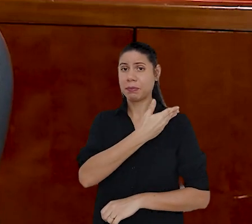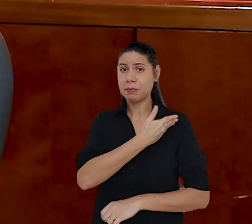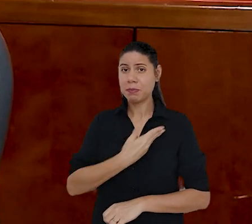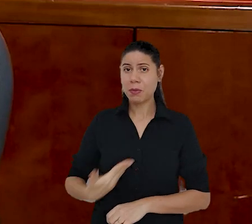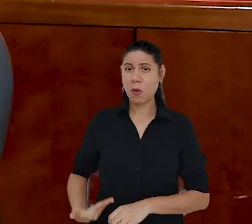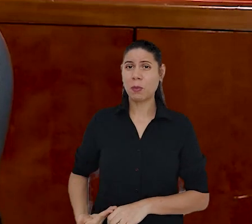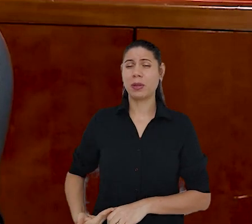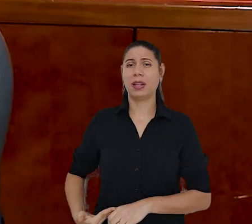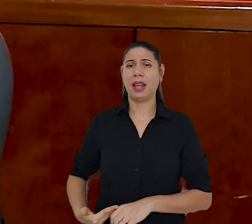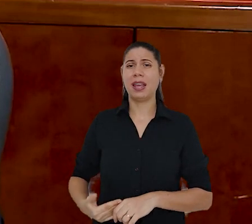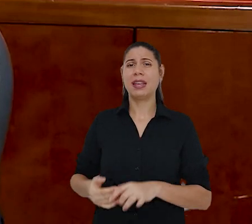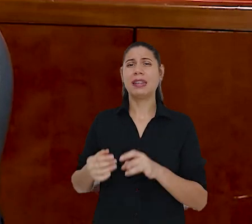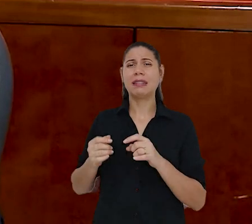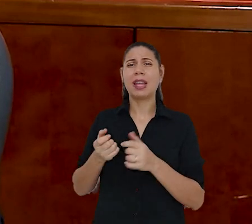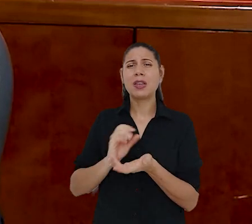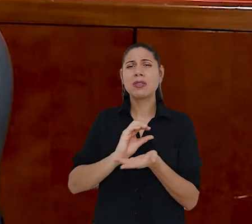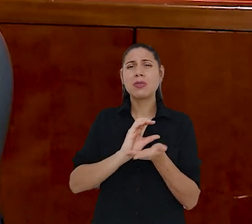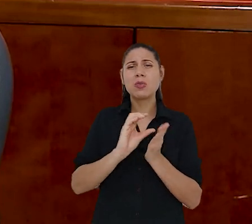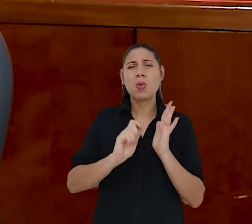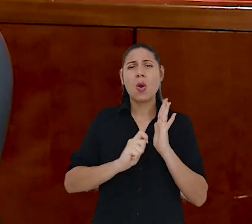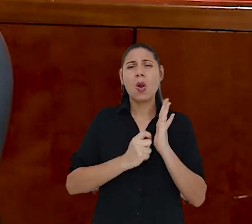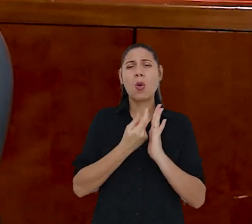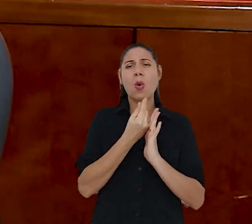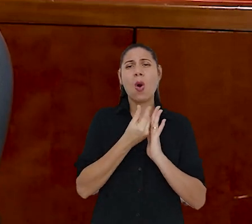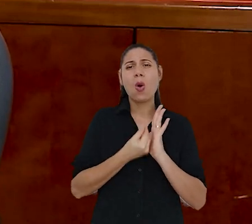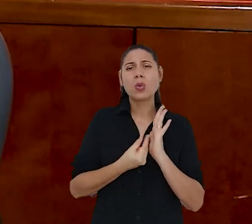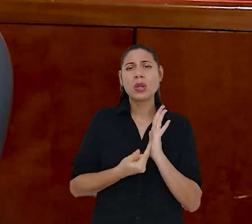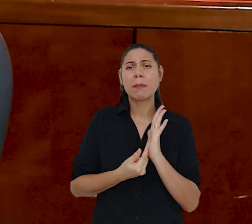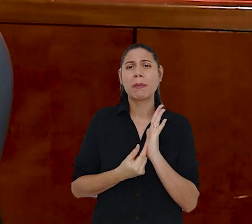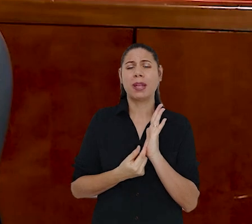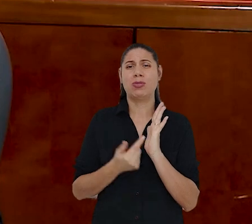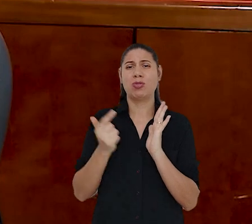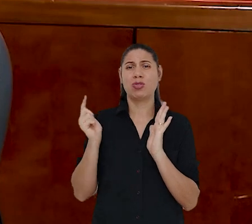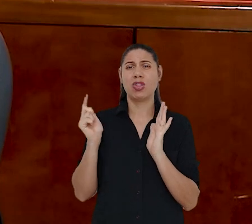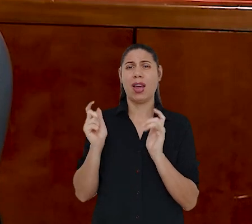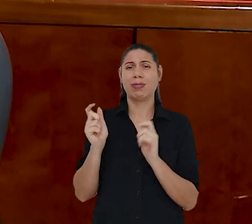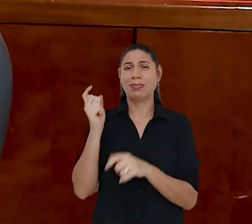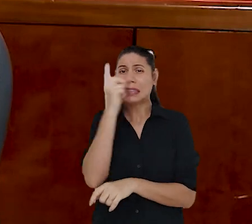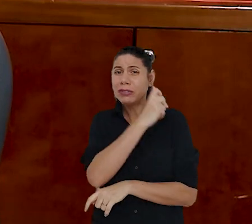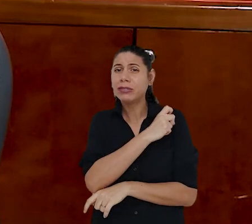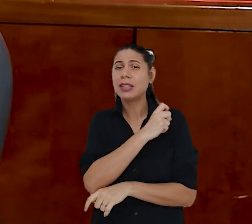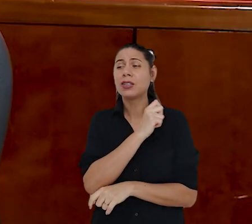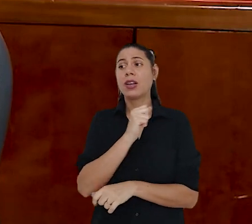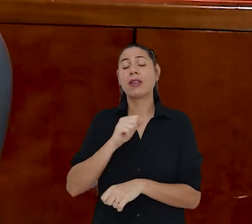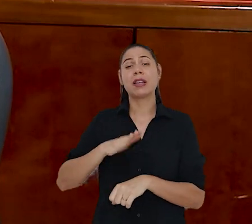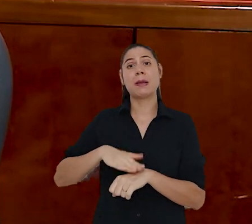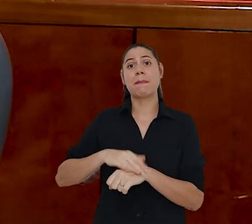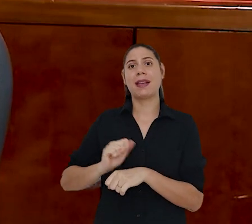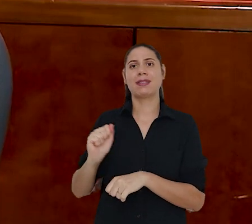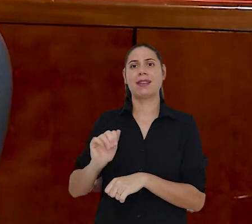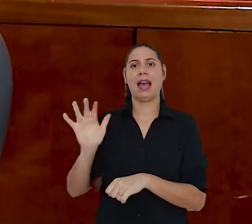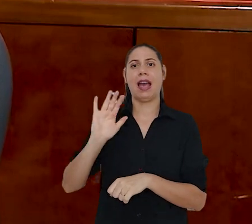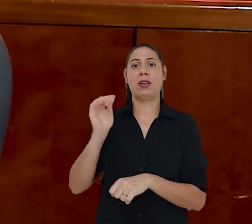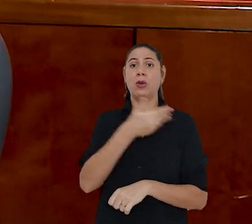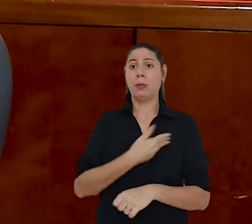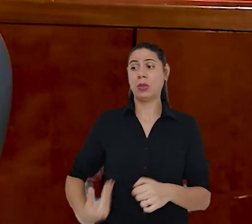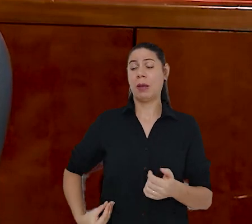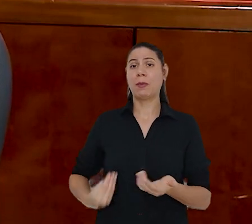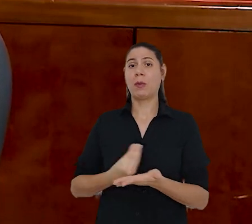orçamento apertado, para dar esses remédios, sai muito mais caro do que partes que têm condição de